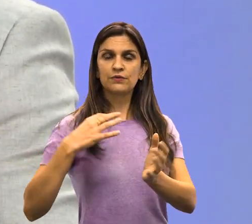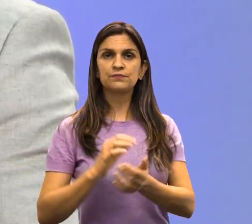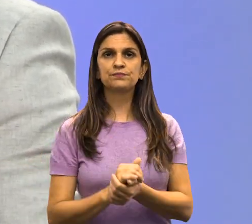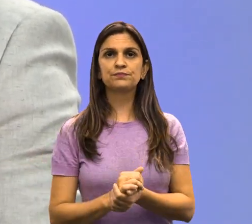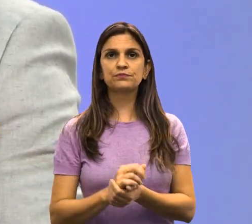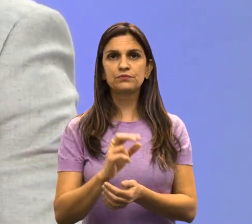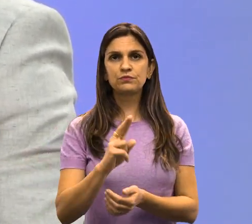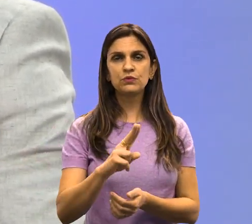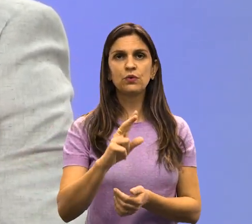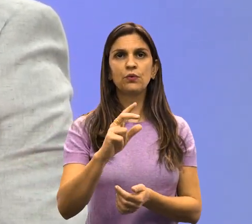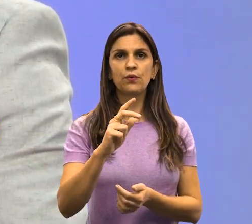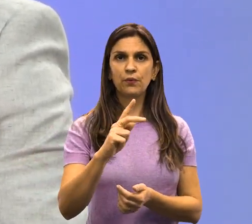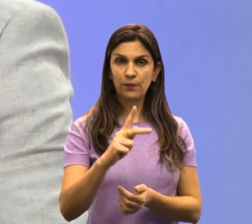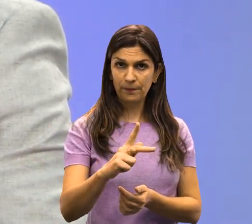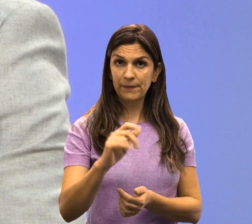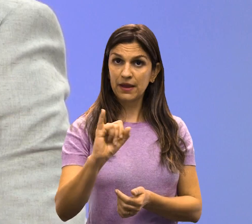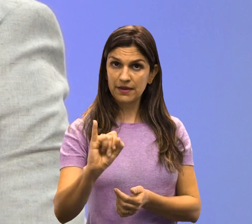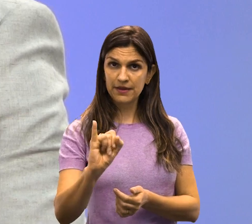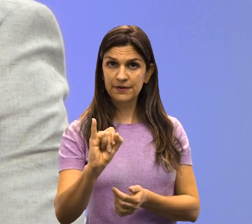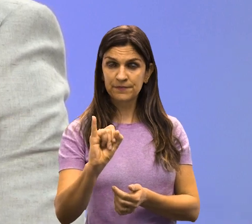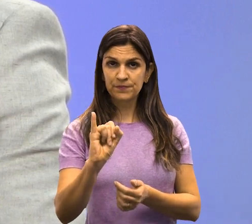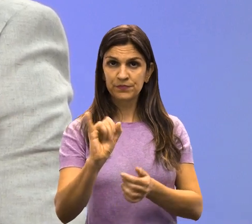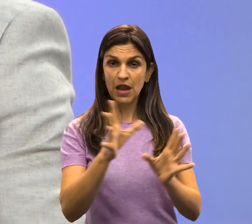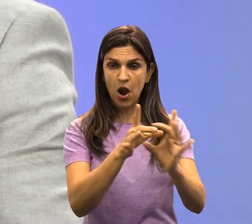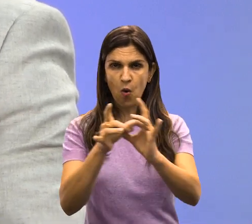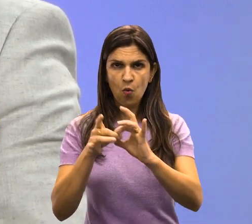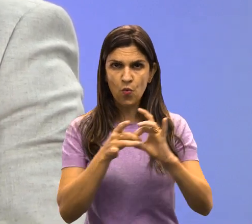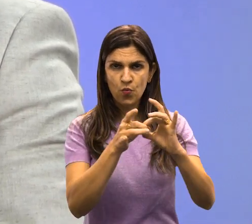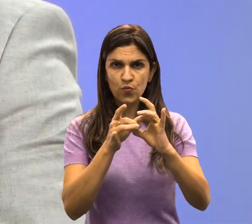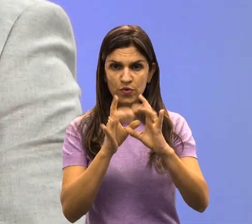nós chamamos de UP, que é União pela Inclusão.